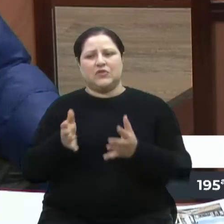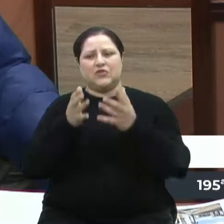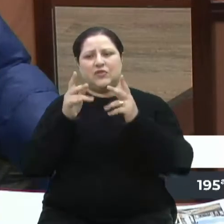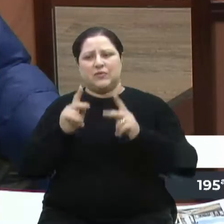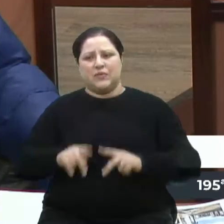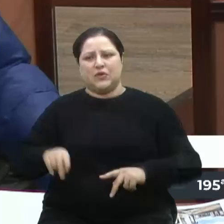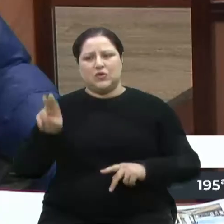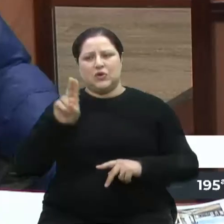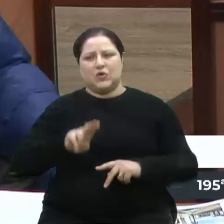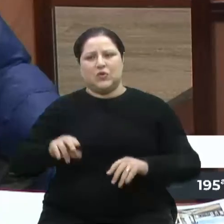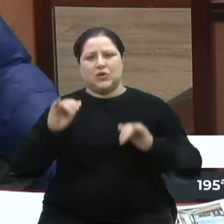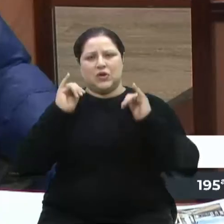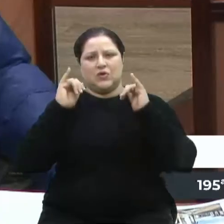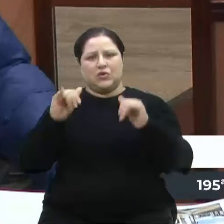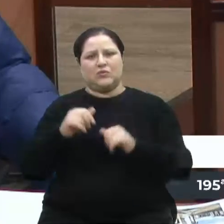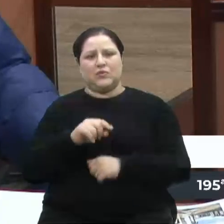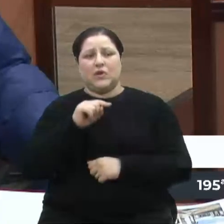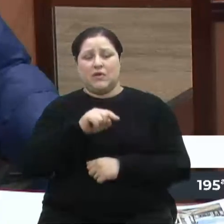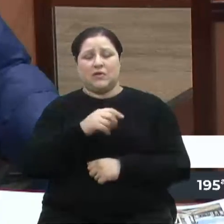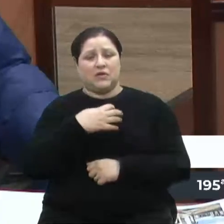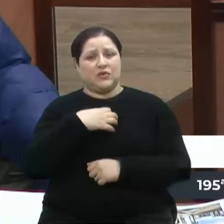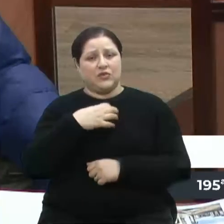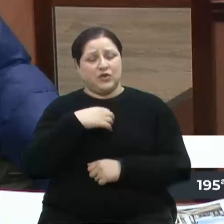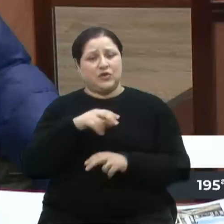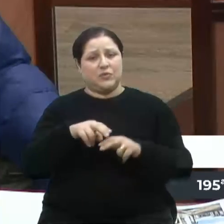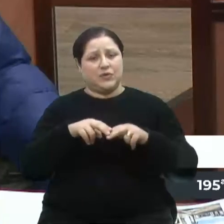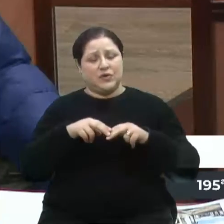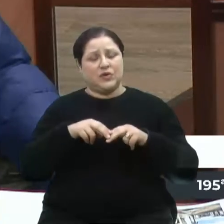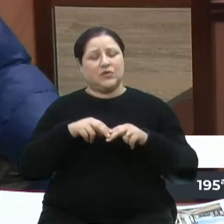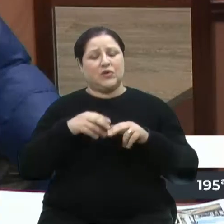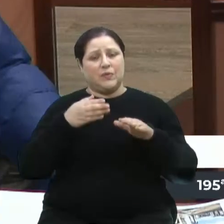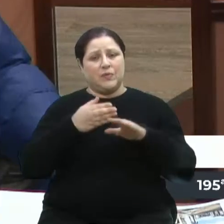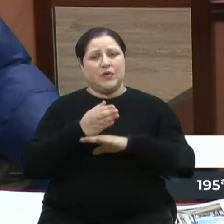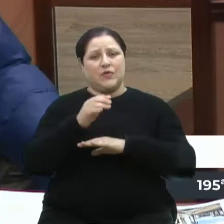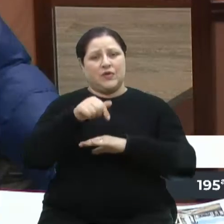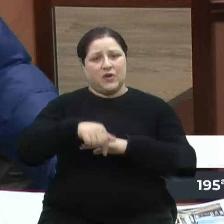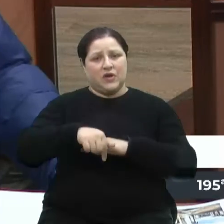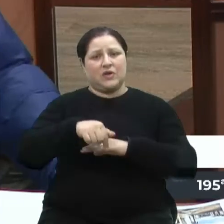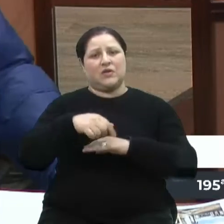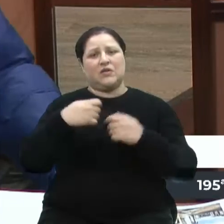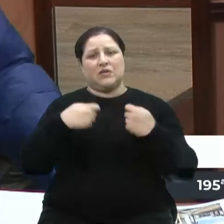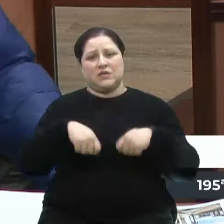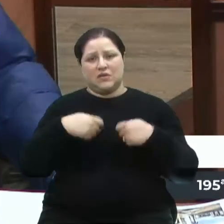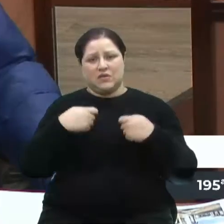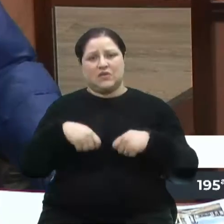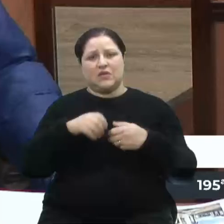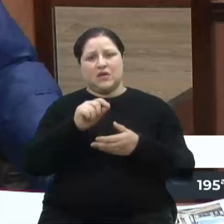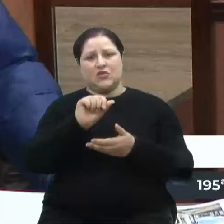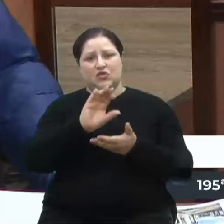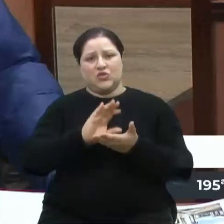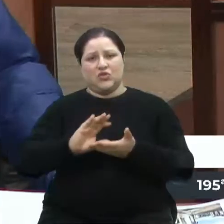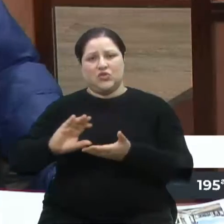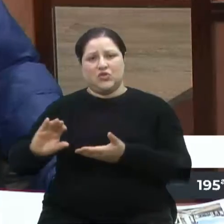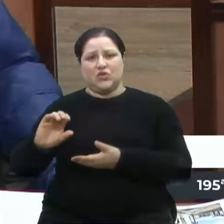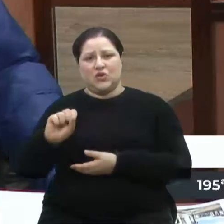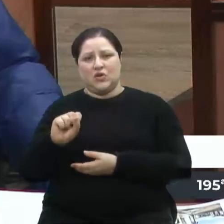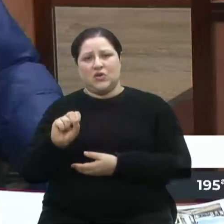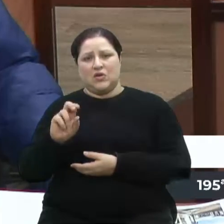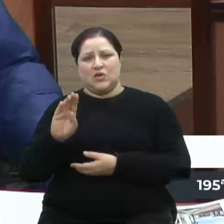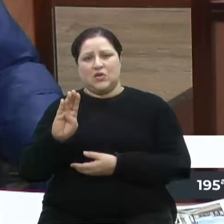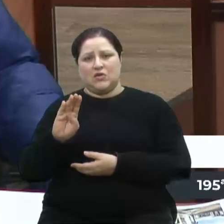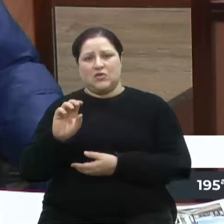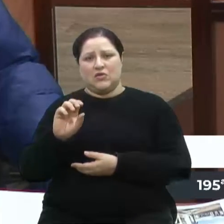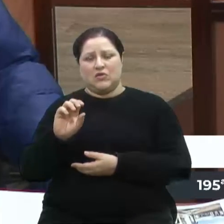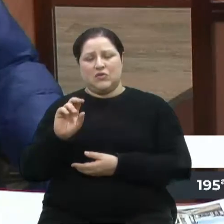isso que se pensou, que se aprovou nessa casa, a questão da necessidade do subsídio, que não é um